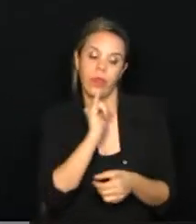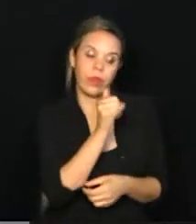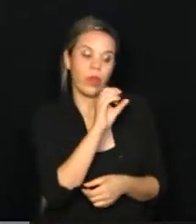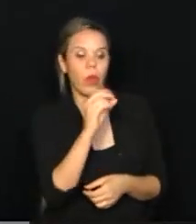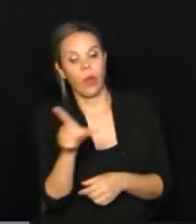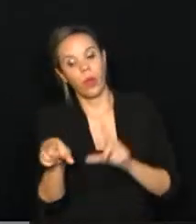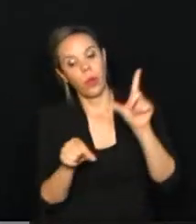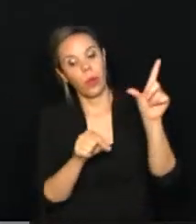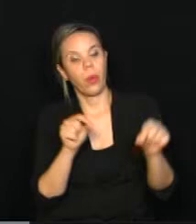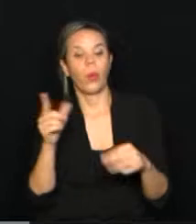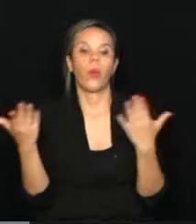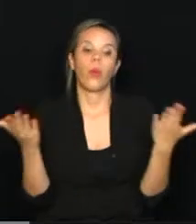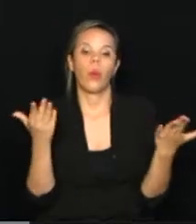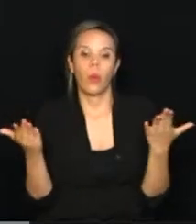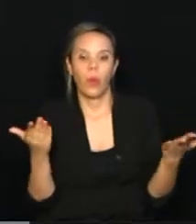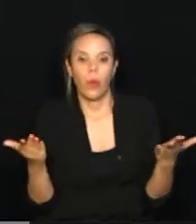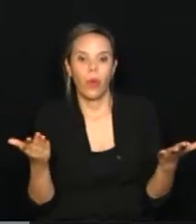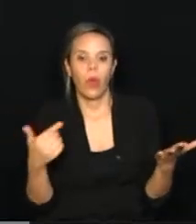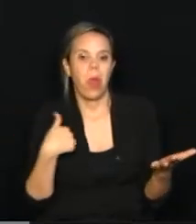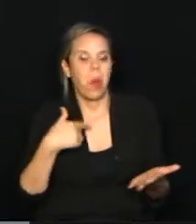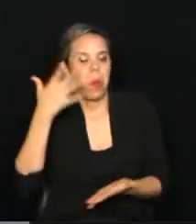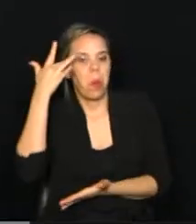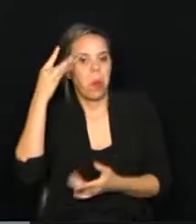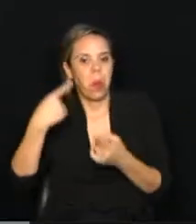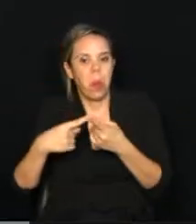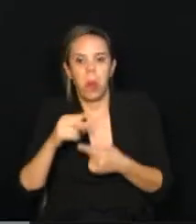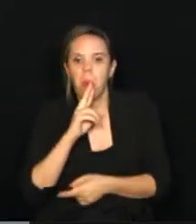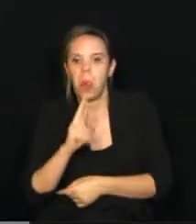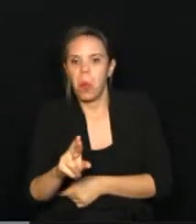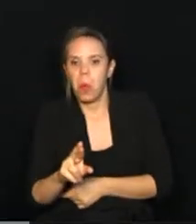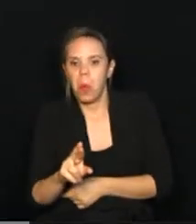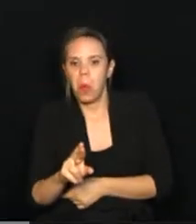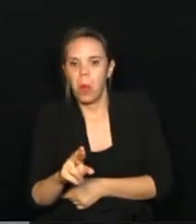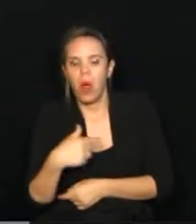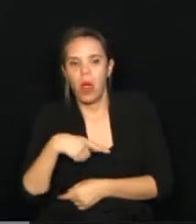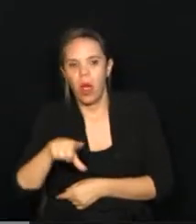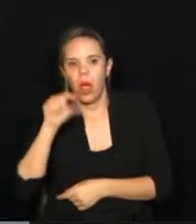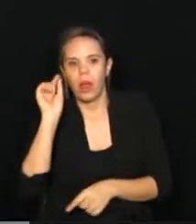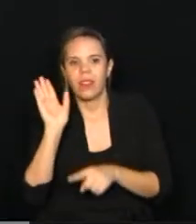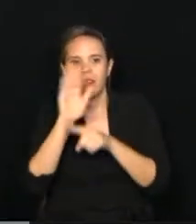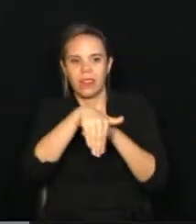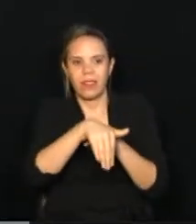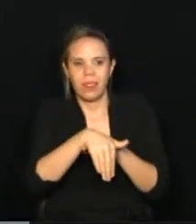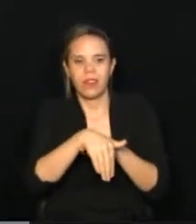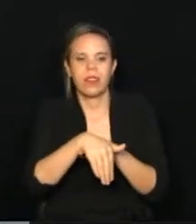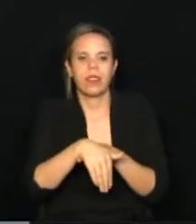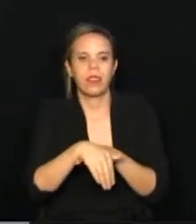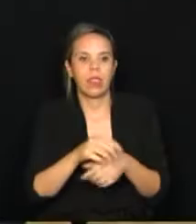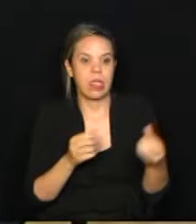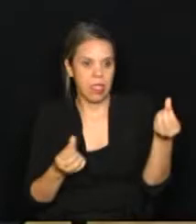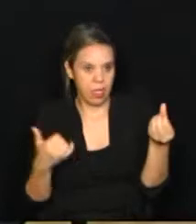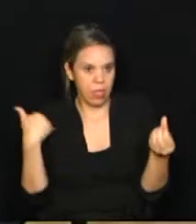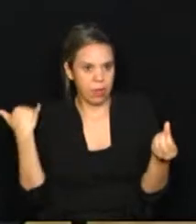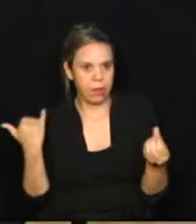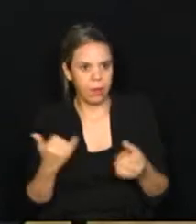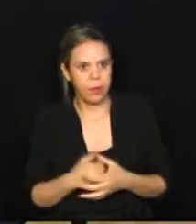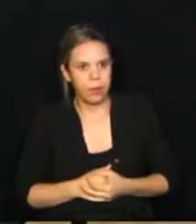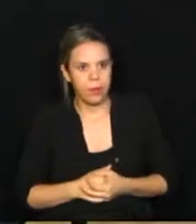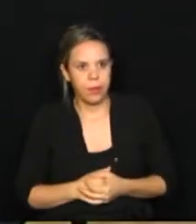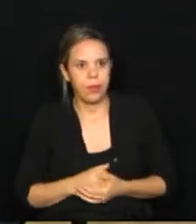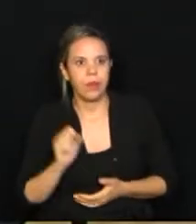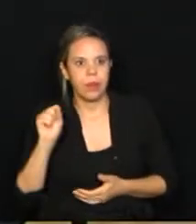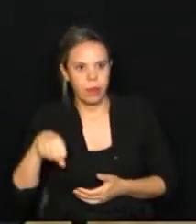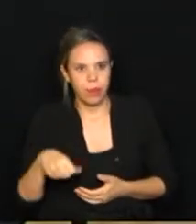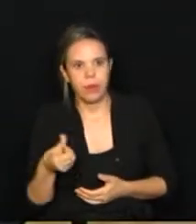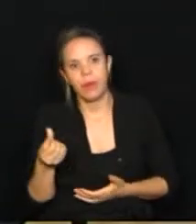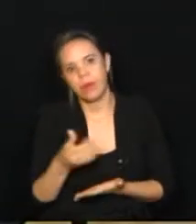escolhe um, ou você escolhe outro. E eu não sei porquê, não sei te responder, mas eu escolhi o basquete. Você tinha 6 anos? Eu comecei